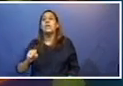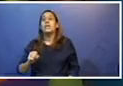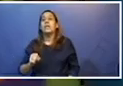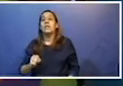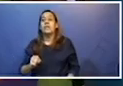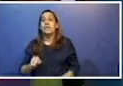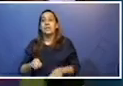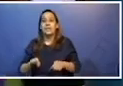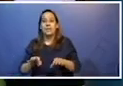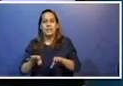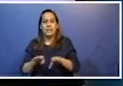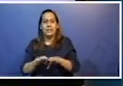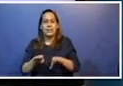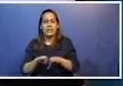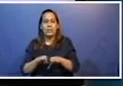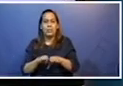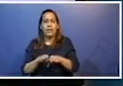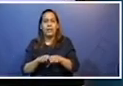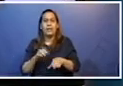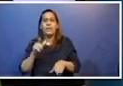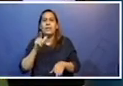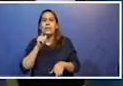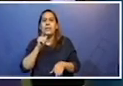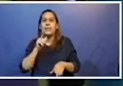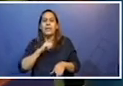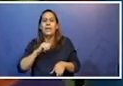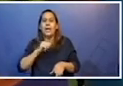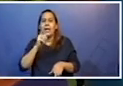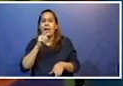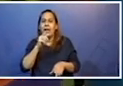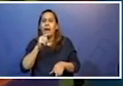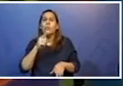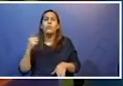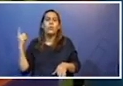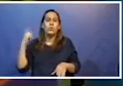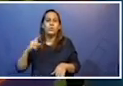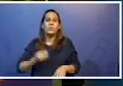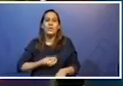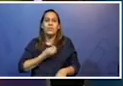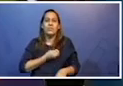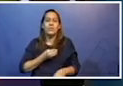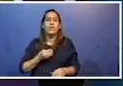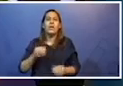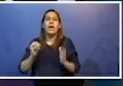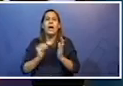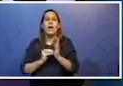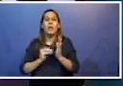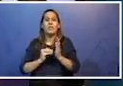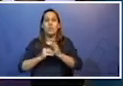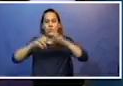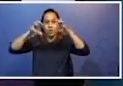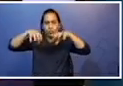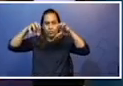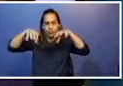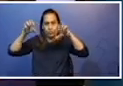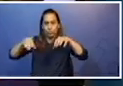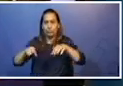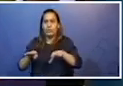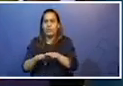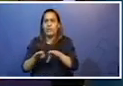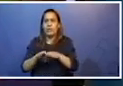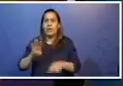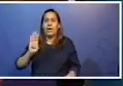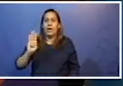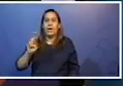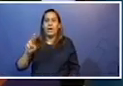em seu interior e assim podem sobreviver à falta de chuva. Isso é uma característica das plantas desta